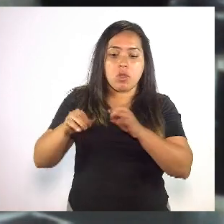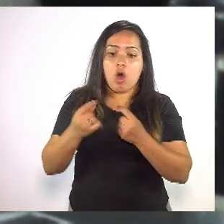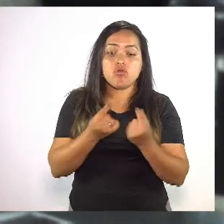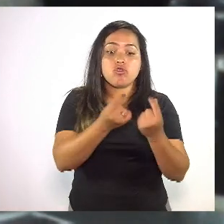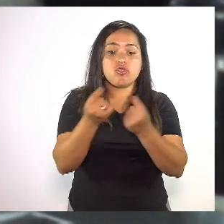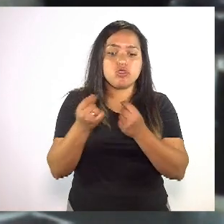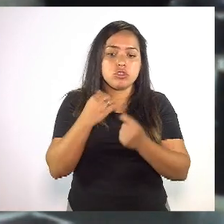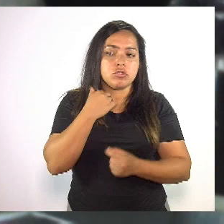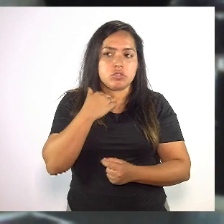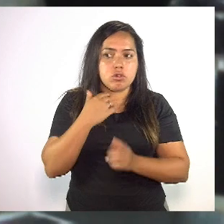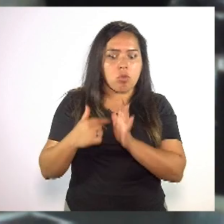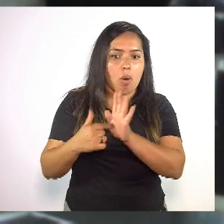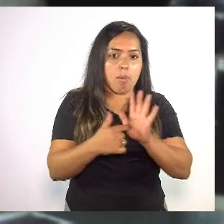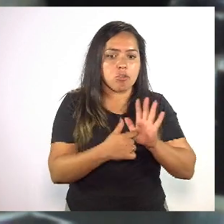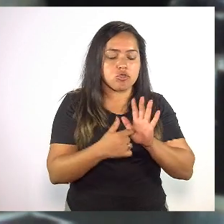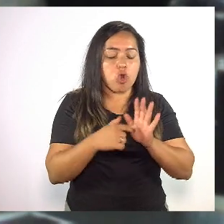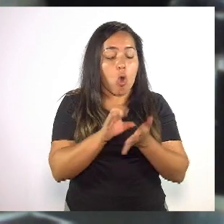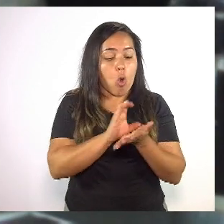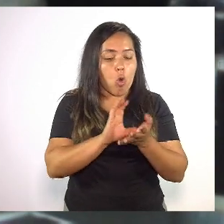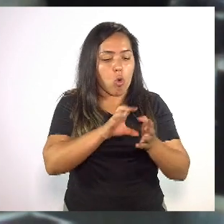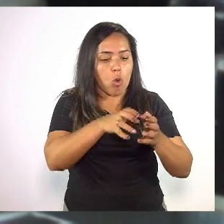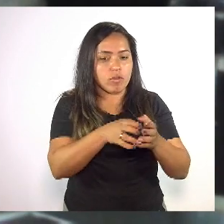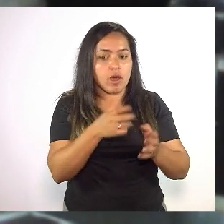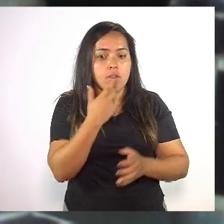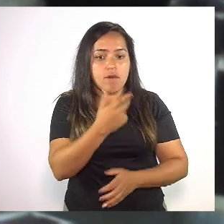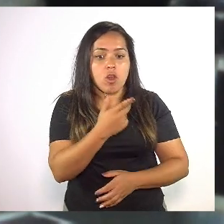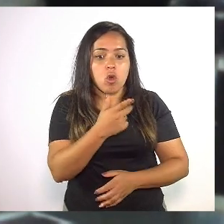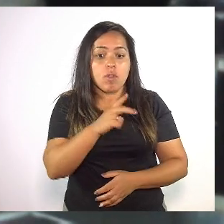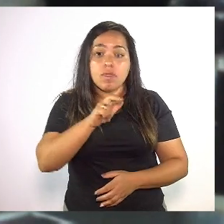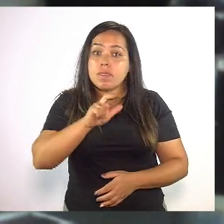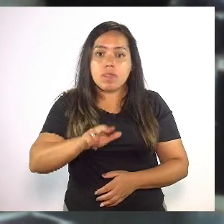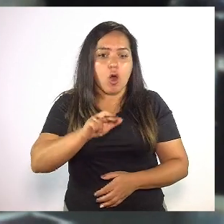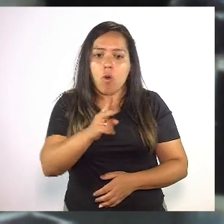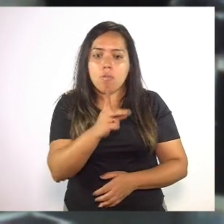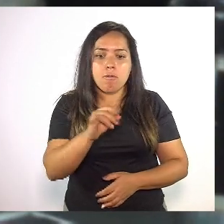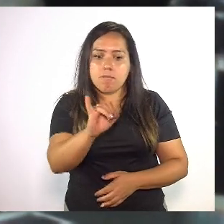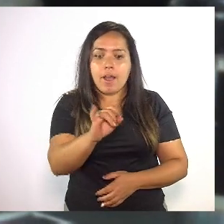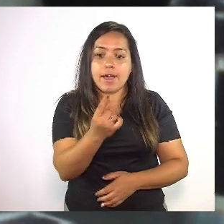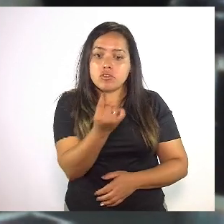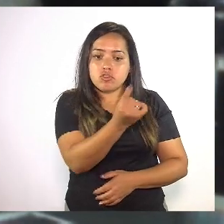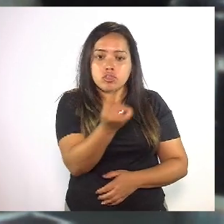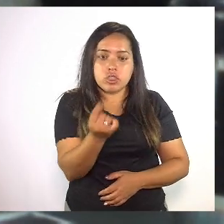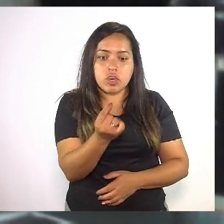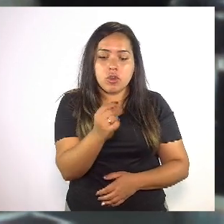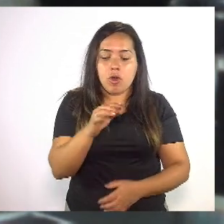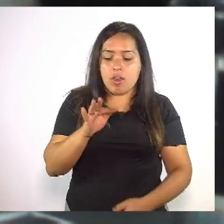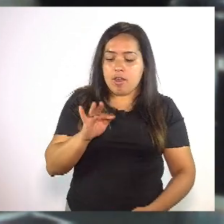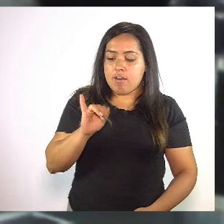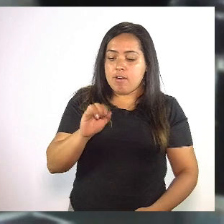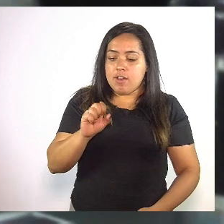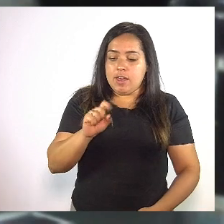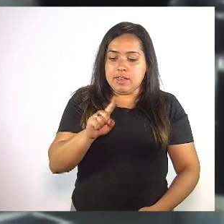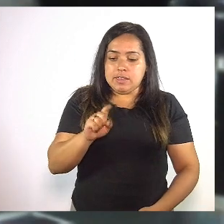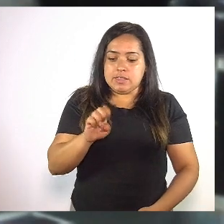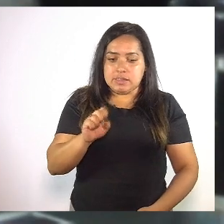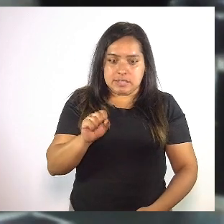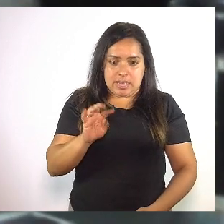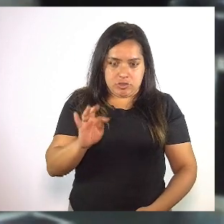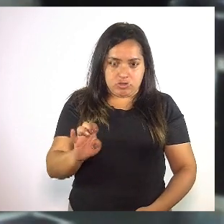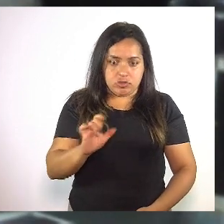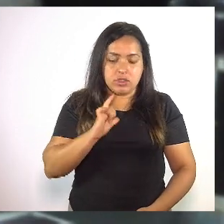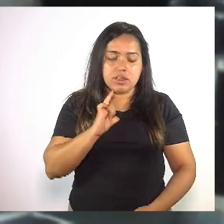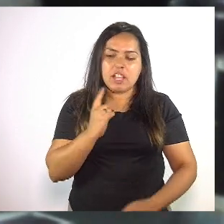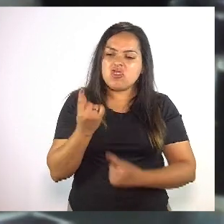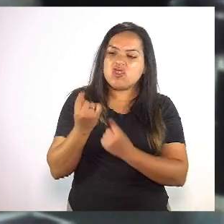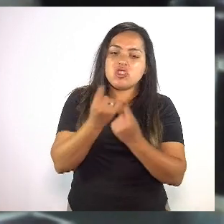o Conselho, então, decidiu não mais efetuar o uso dos recursos do FISED oriundos de royalties,